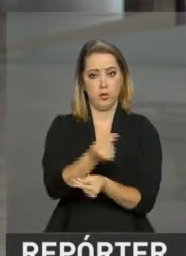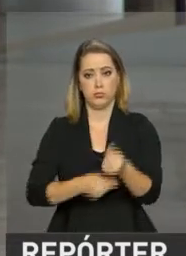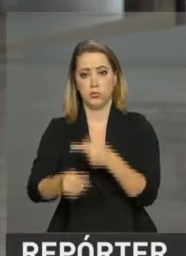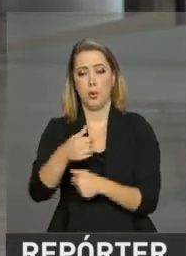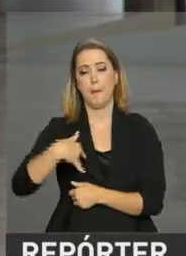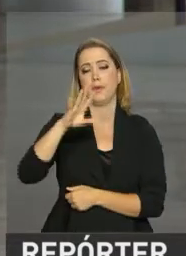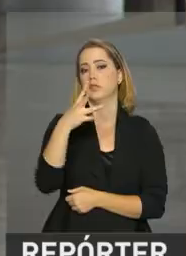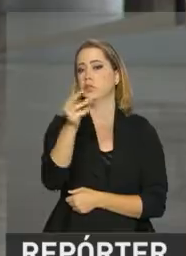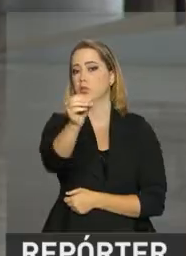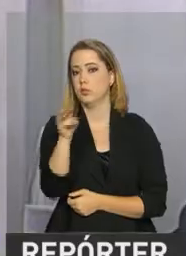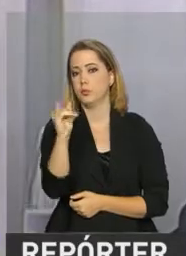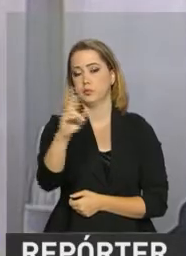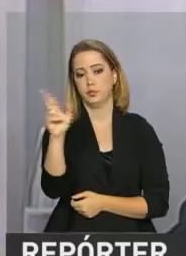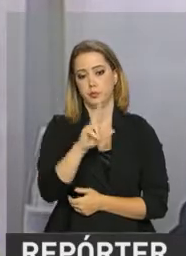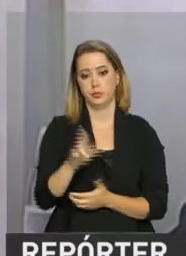de reais